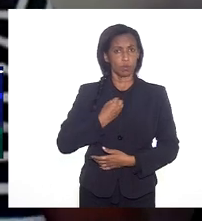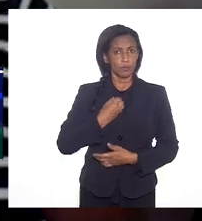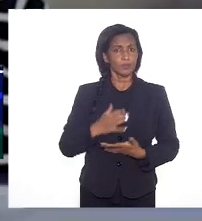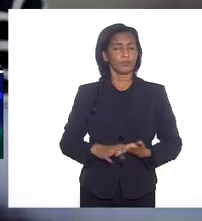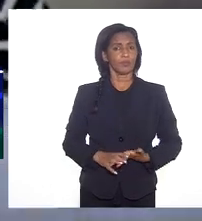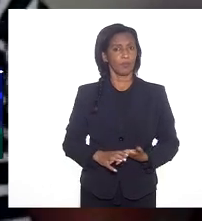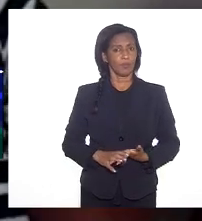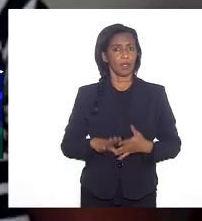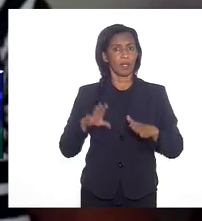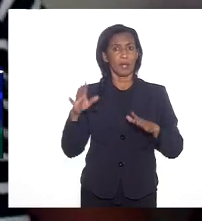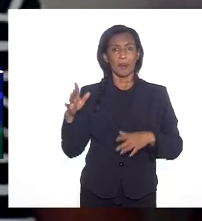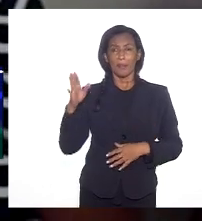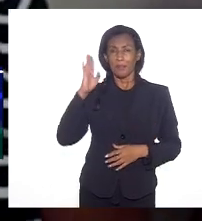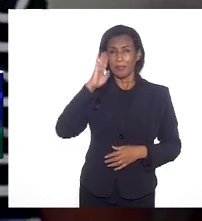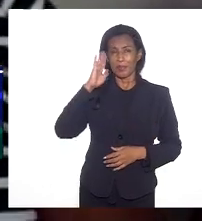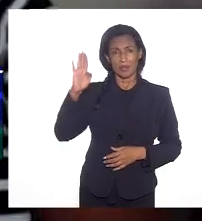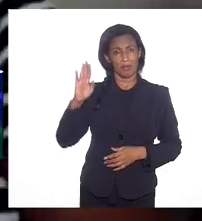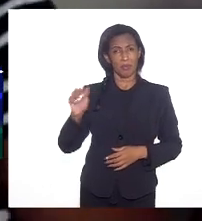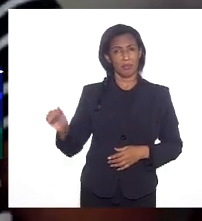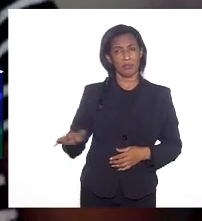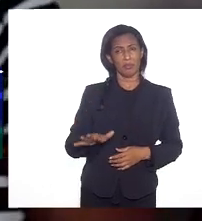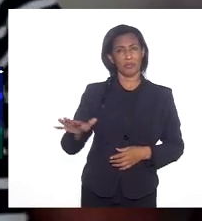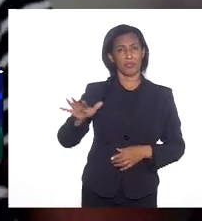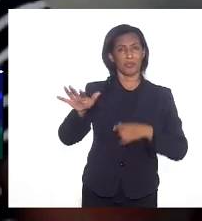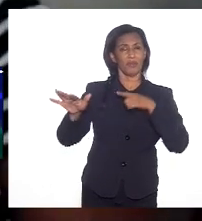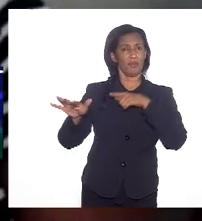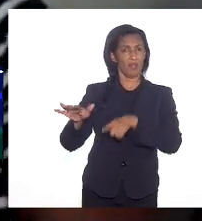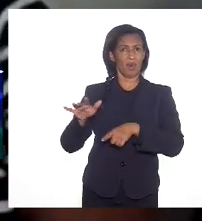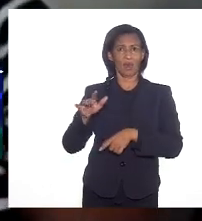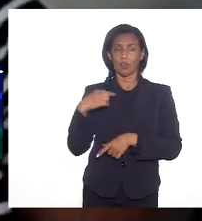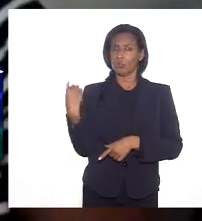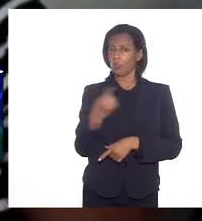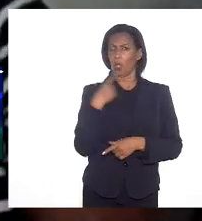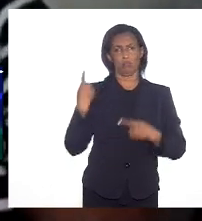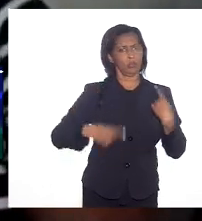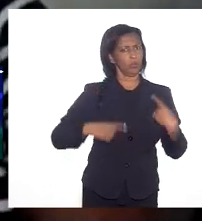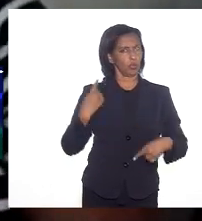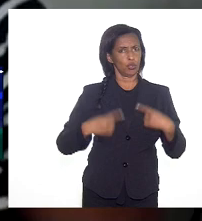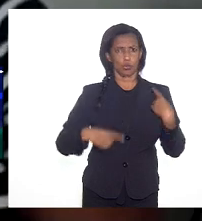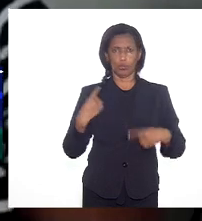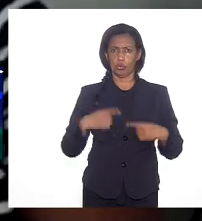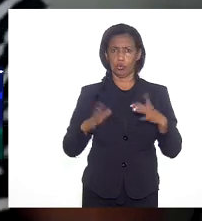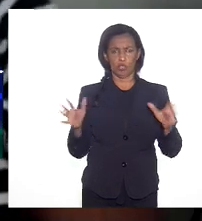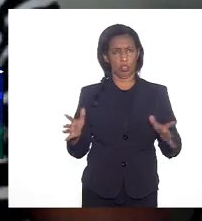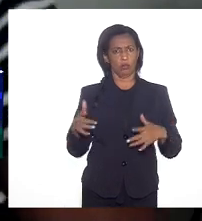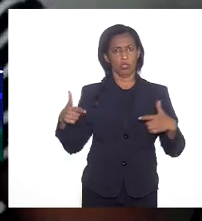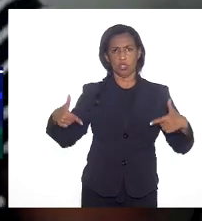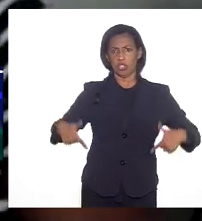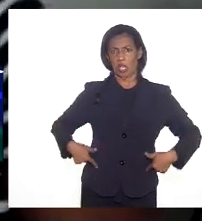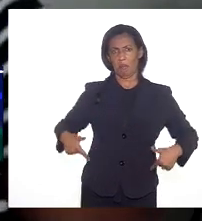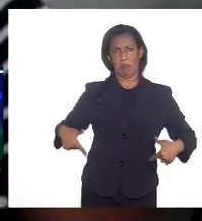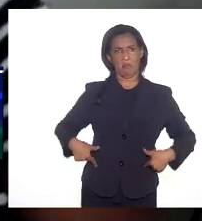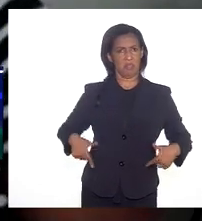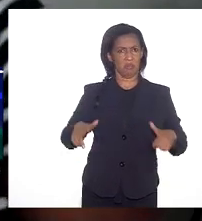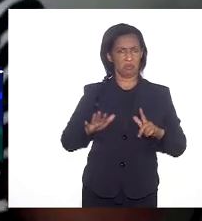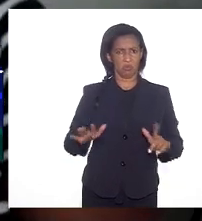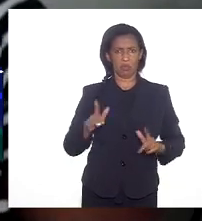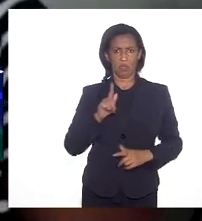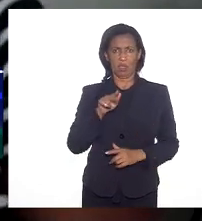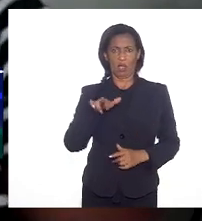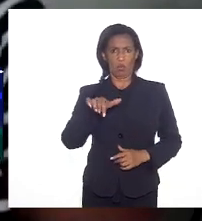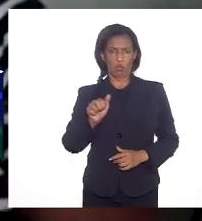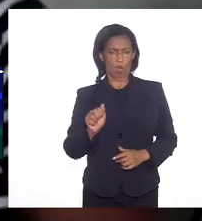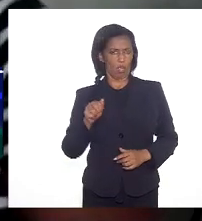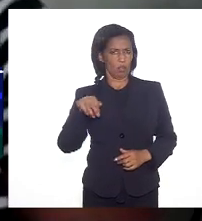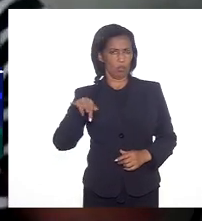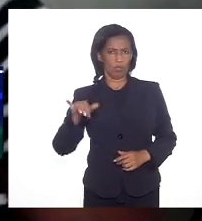nas periferias. Então, eu queria dizer que nós não estamos discutindo essa questão da armamento da guarda municipal,